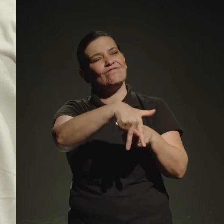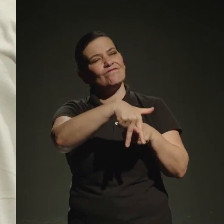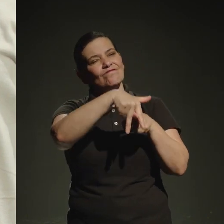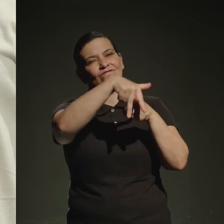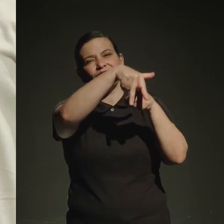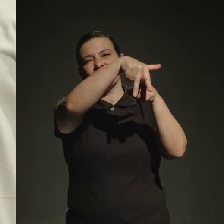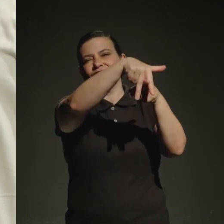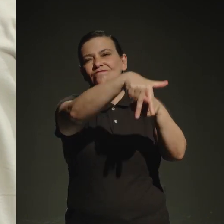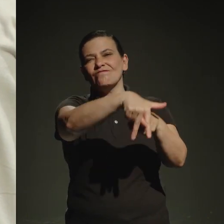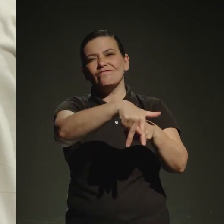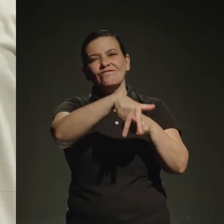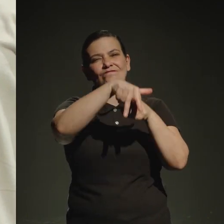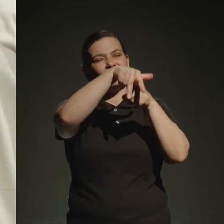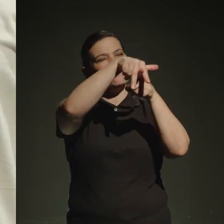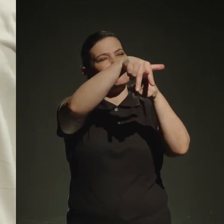Lá vai ele,